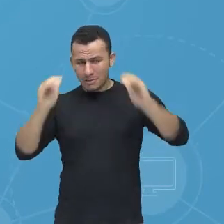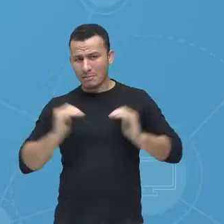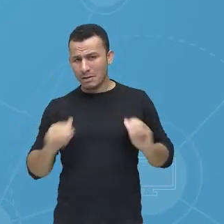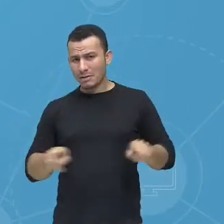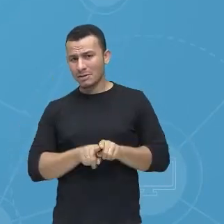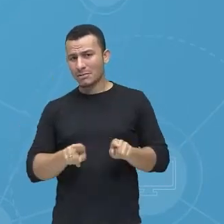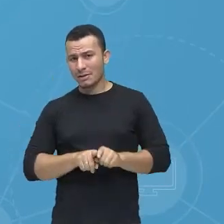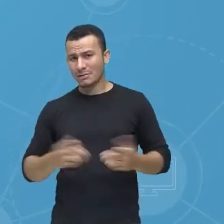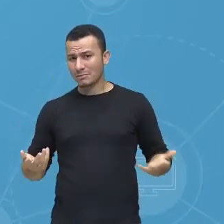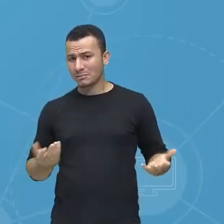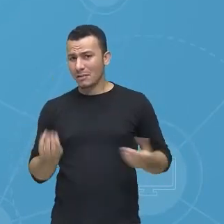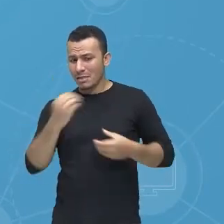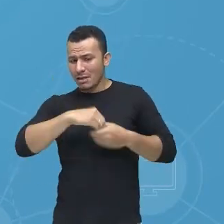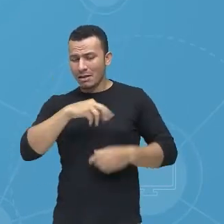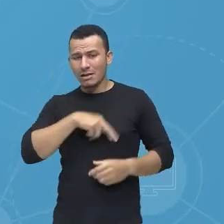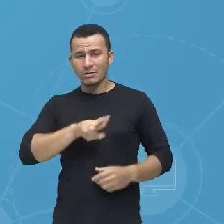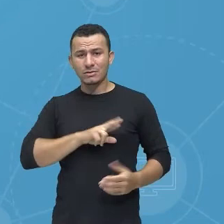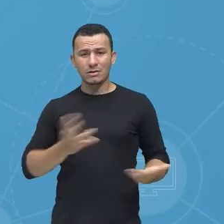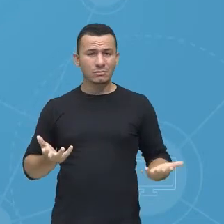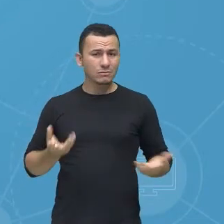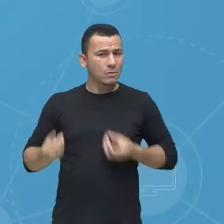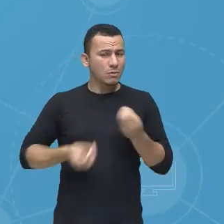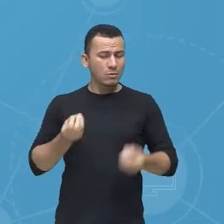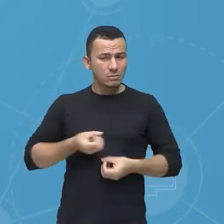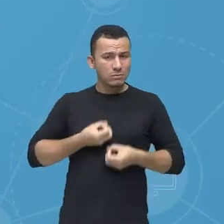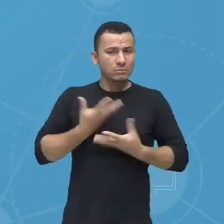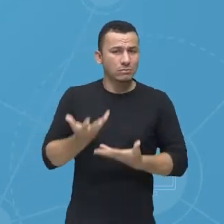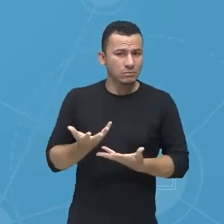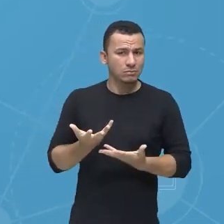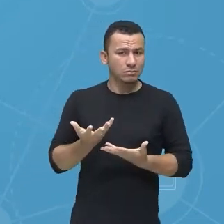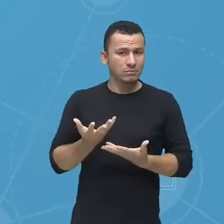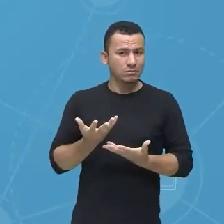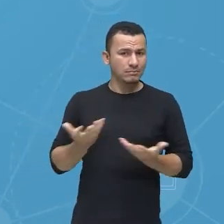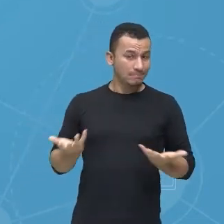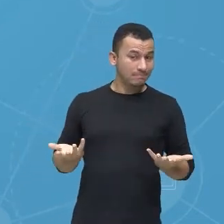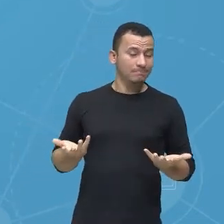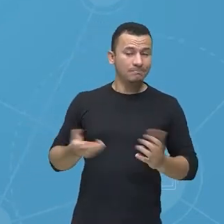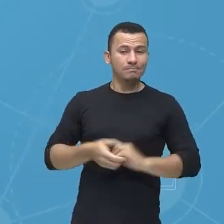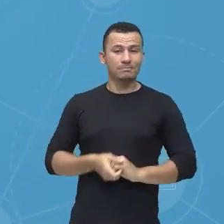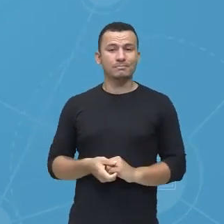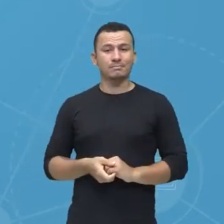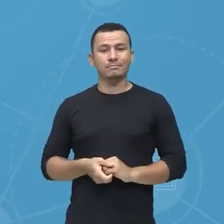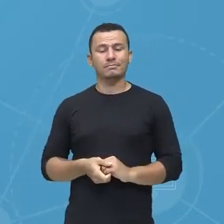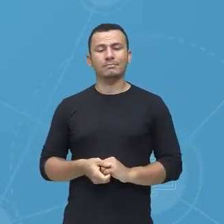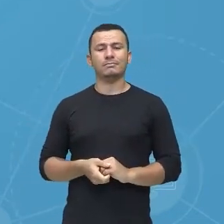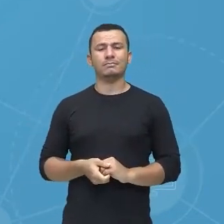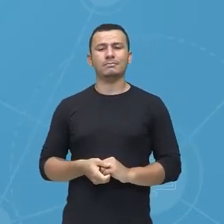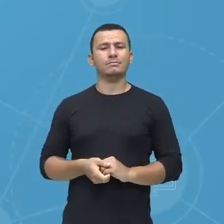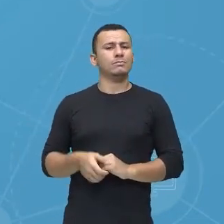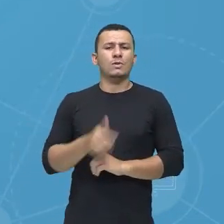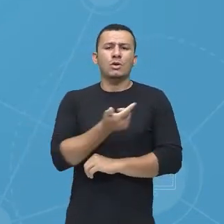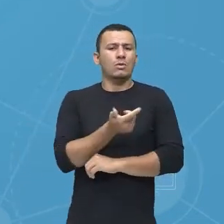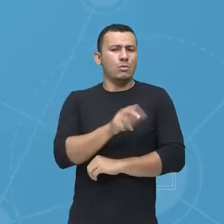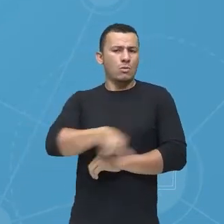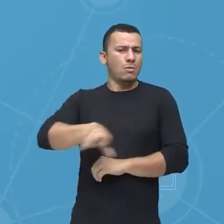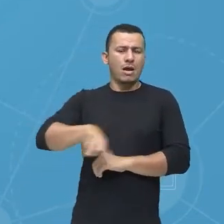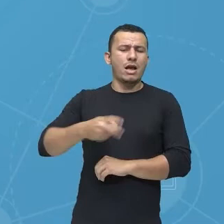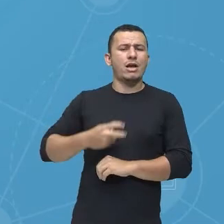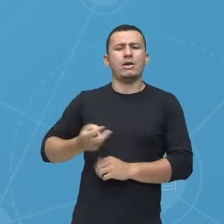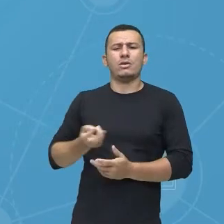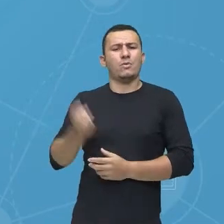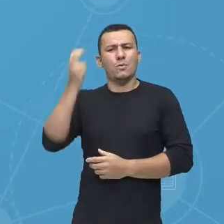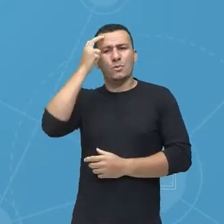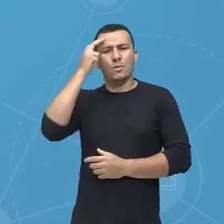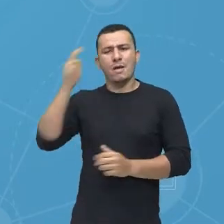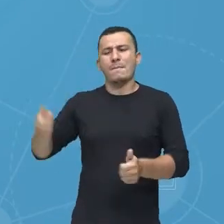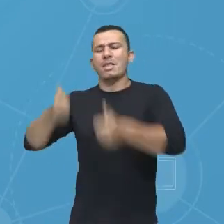na nossa religião, se expressando enquanto cultura? Então, não existe cultura melhor, nem